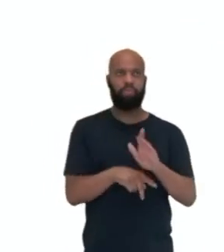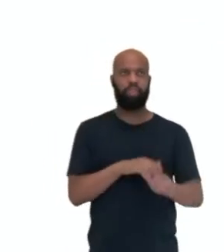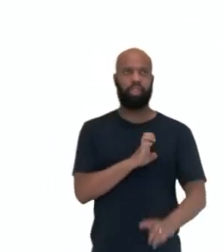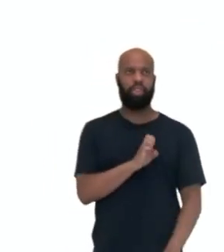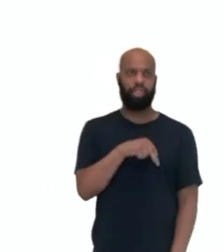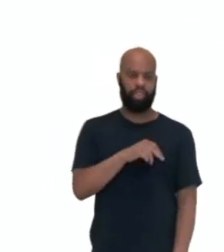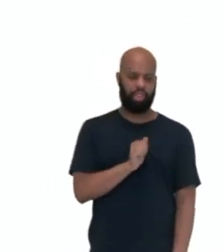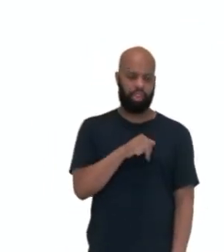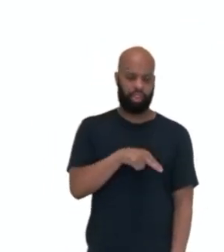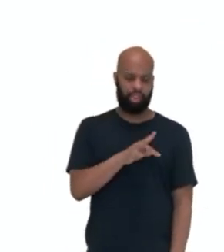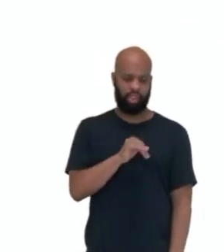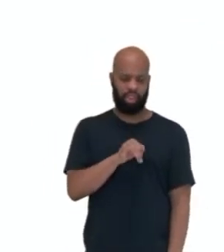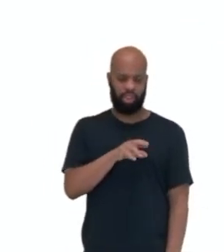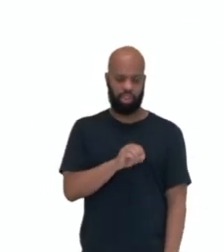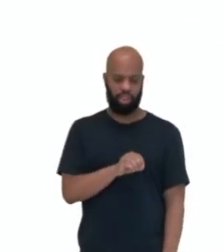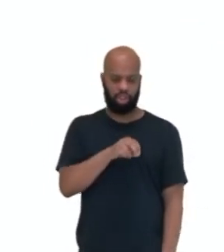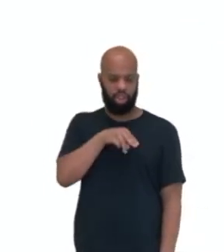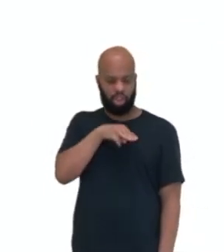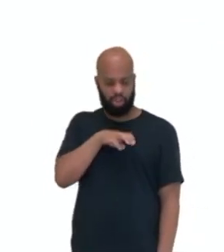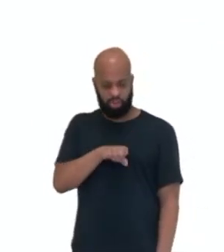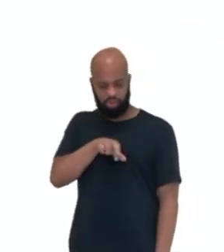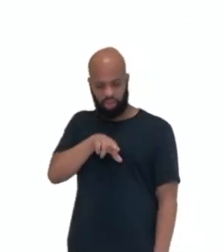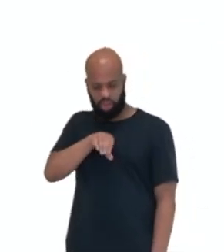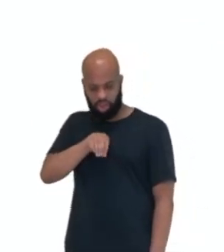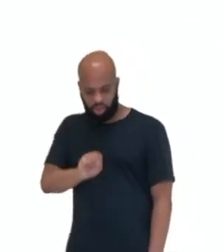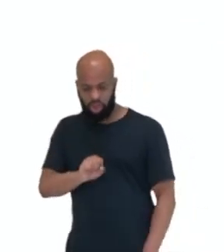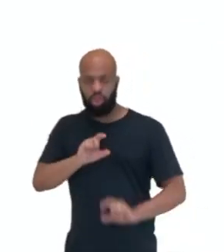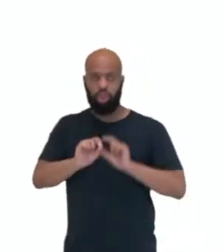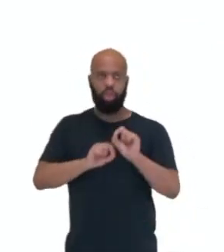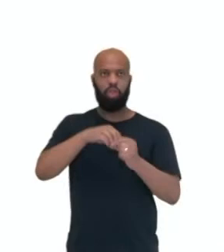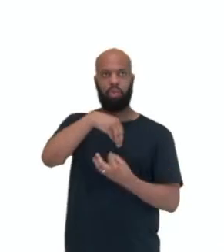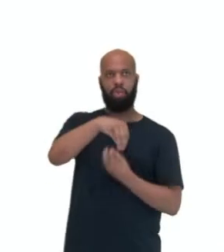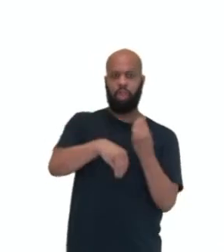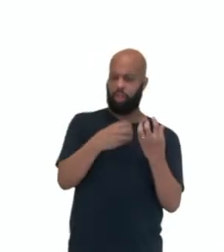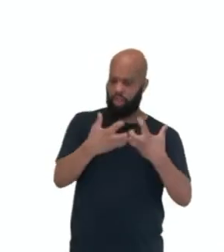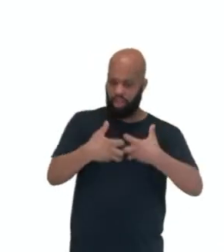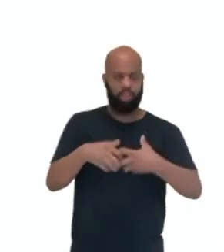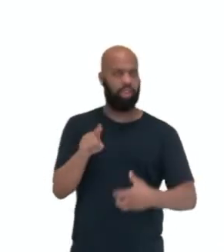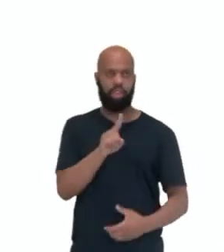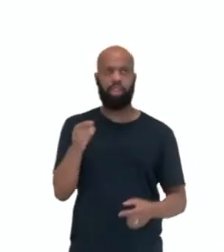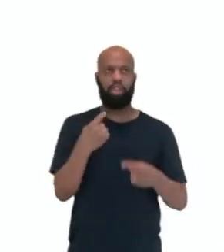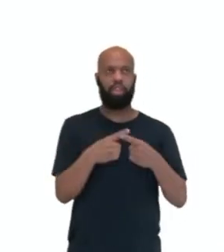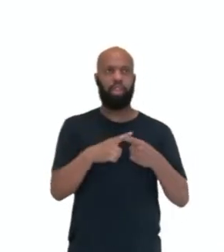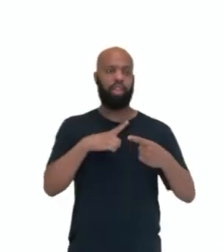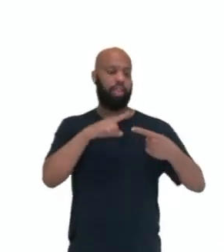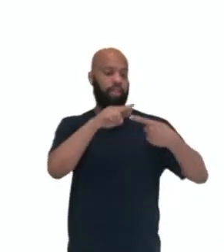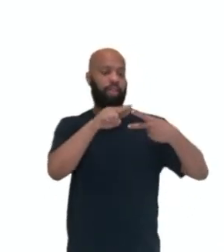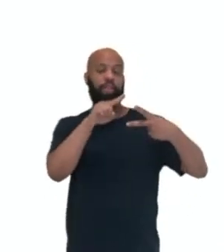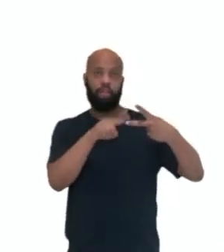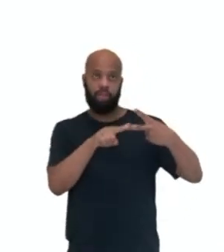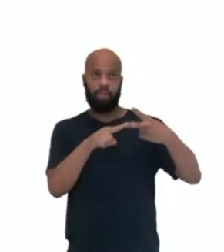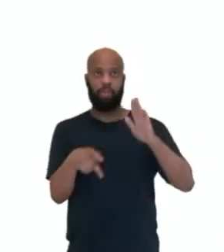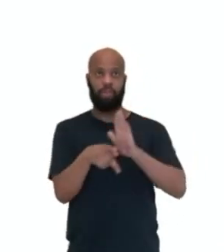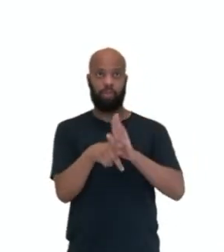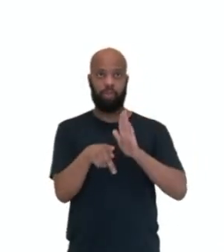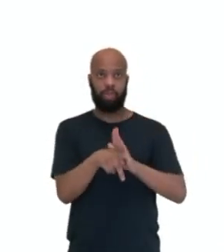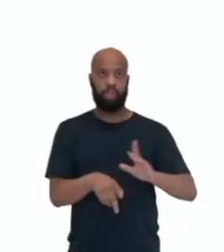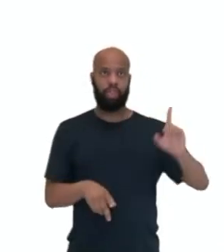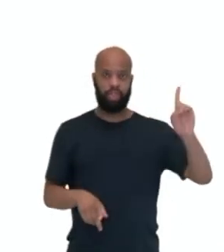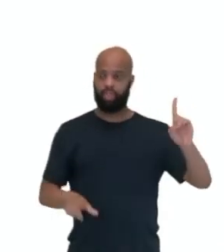enantiômeros. Resulta numa mistura opticamente inativa, porque ali nós temos a mistura dos dois componentes, o